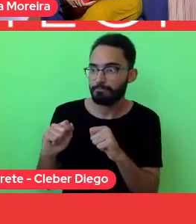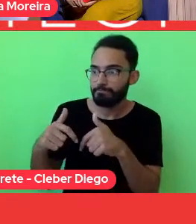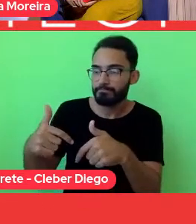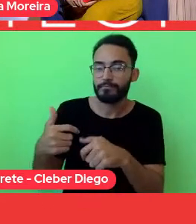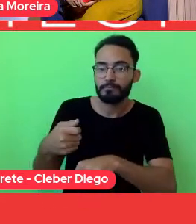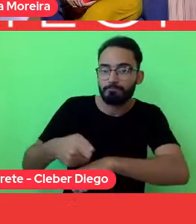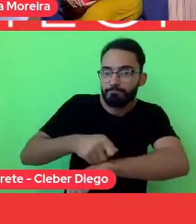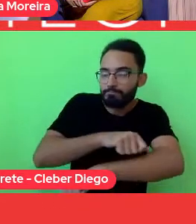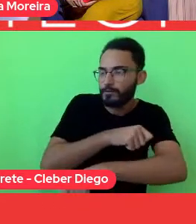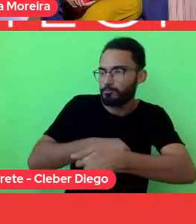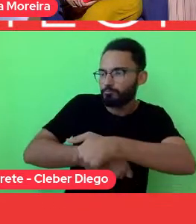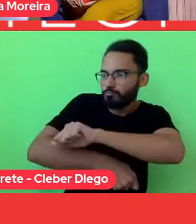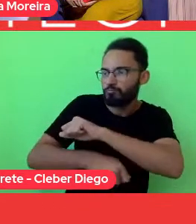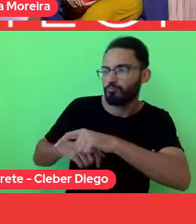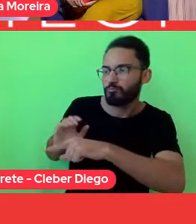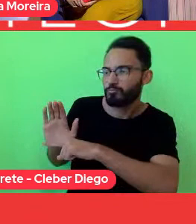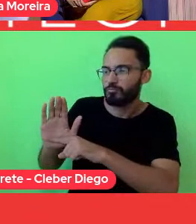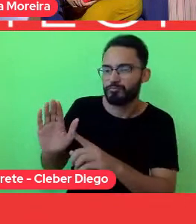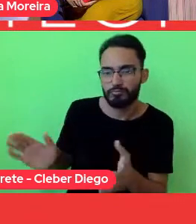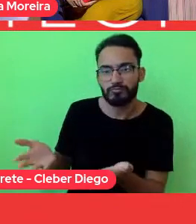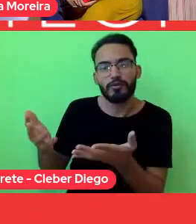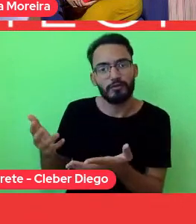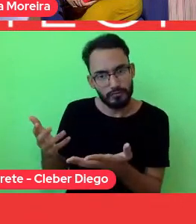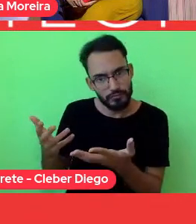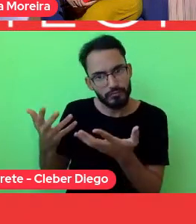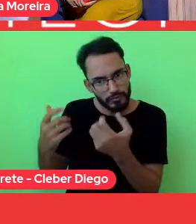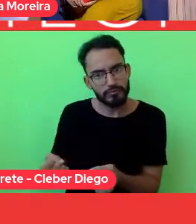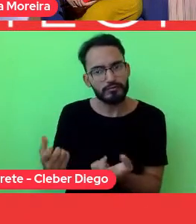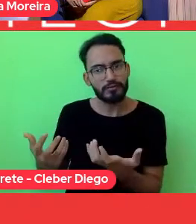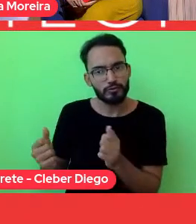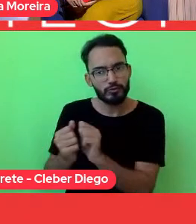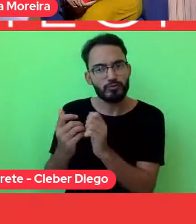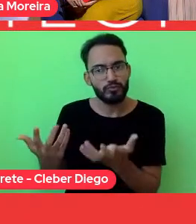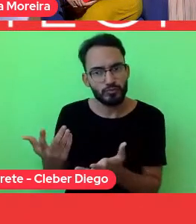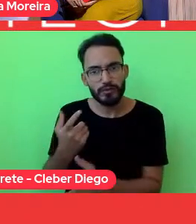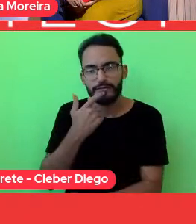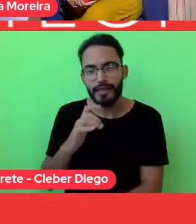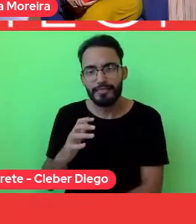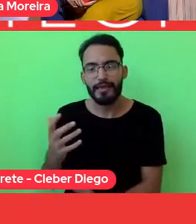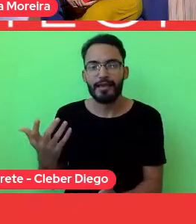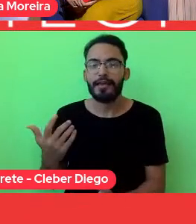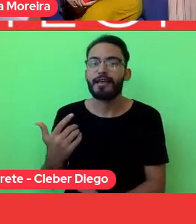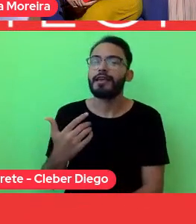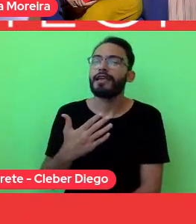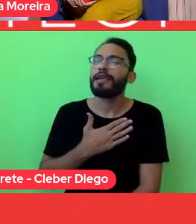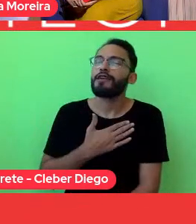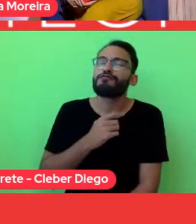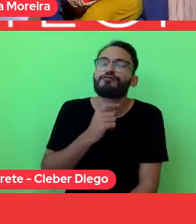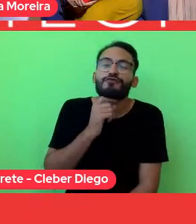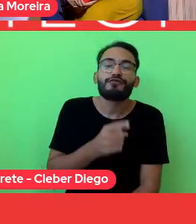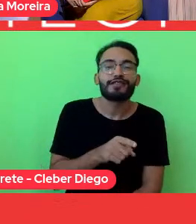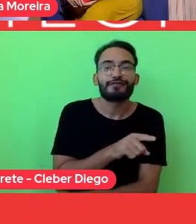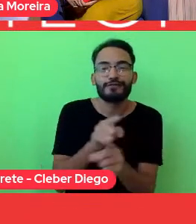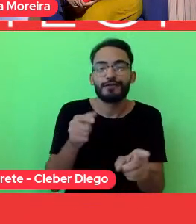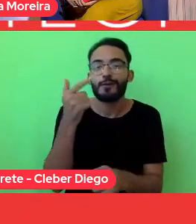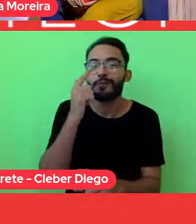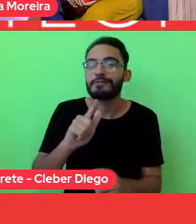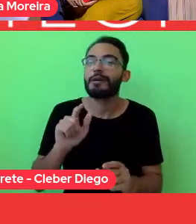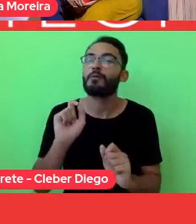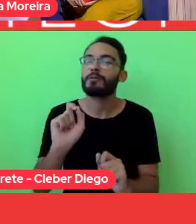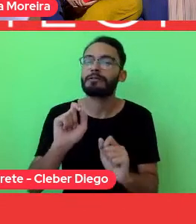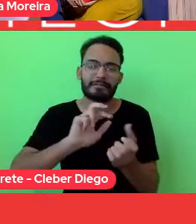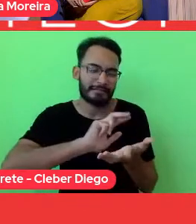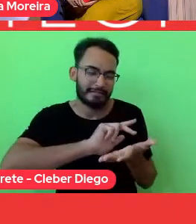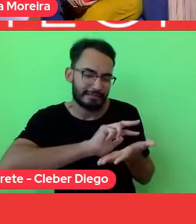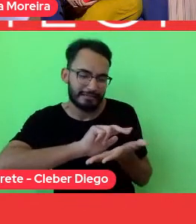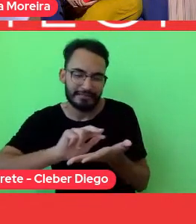ajudar, para impulsionar, vem competir com a CIT, gente. Criem vários, duvido que vocês criem vários programas para